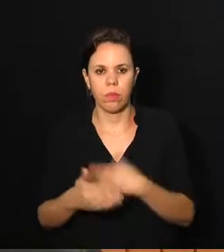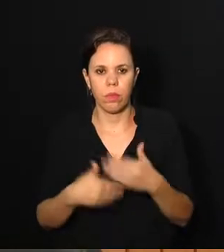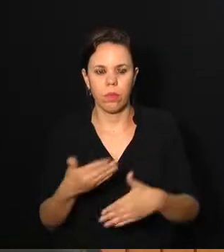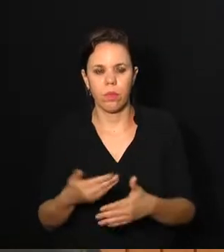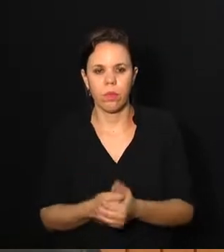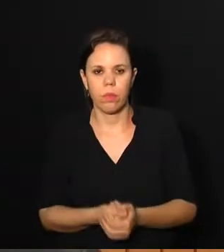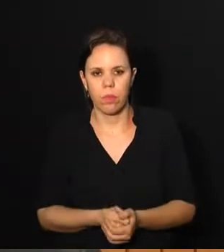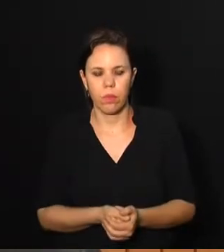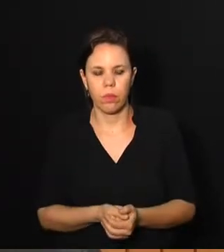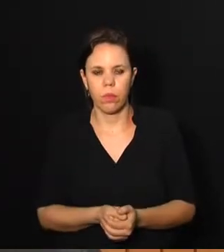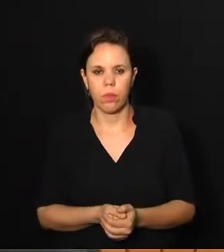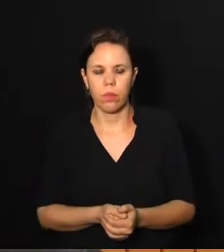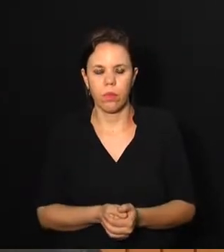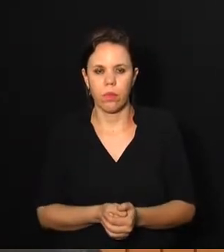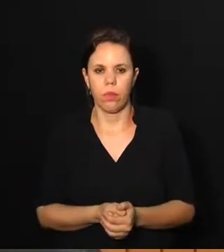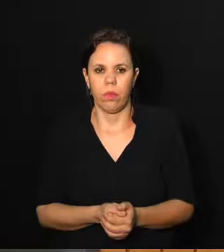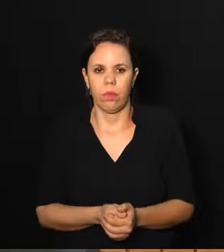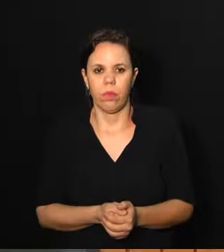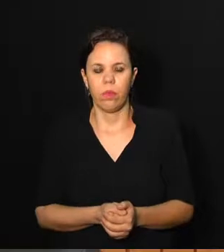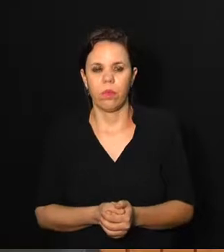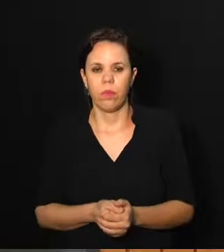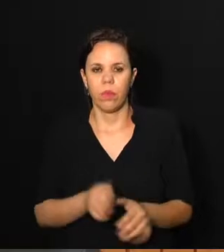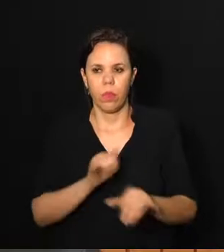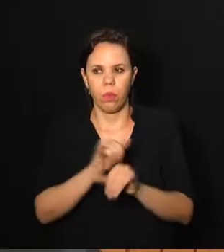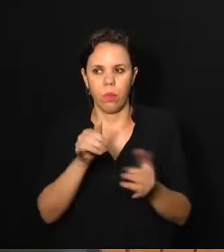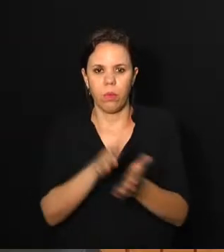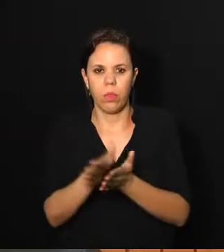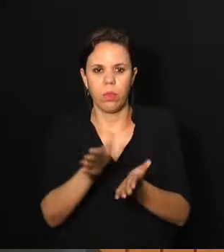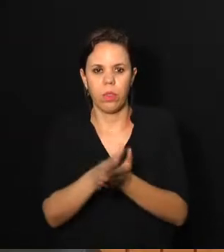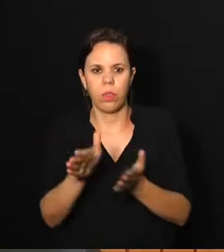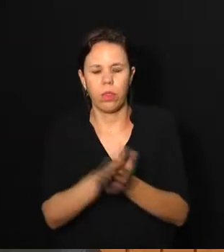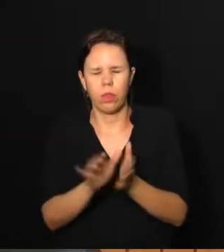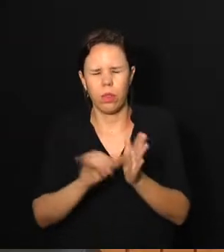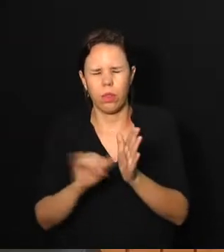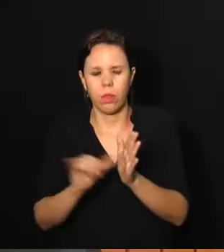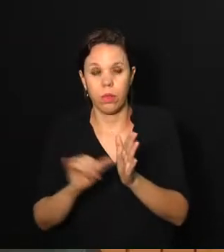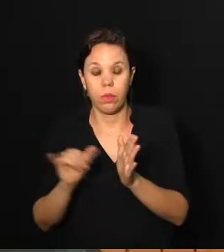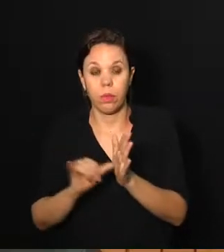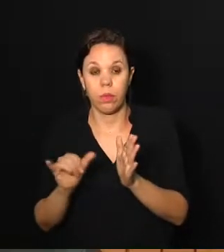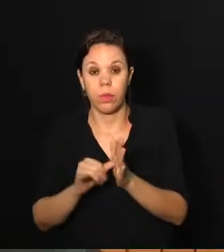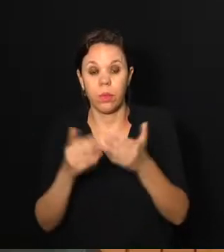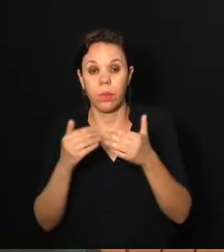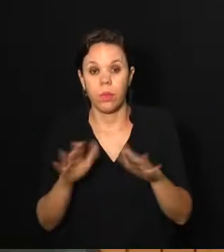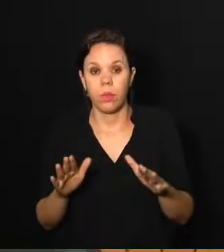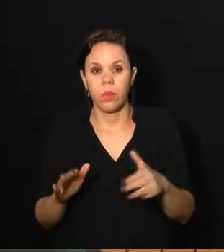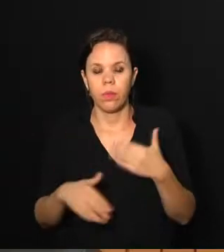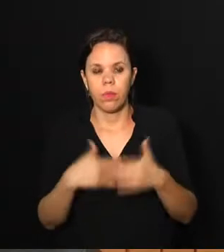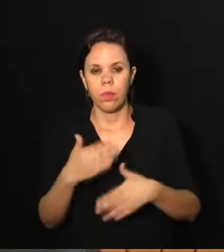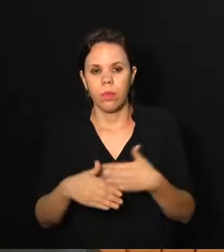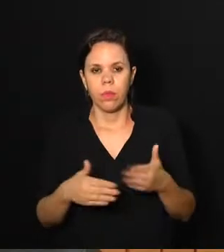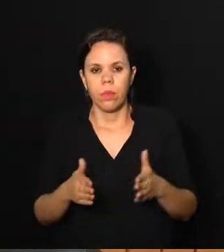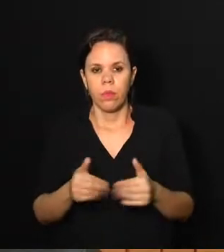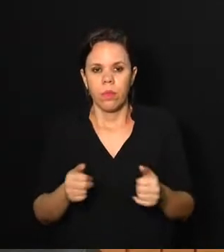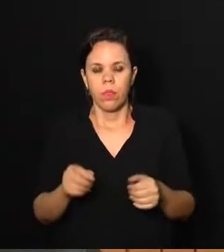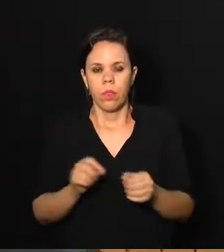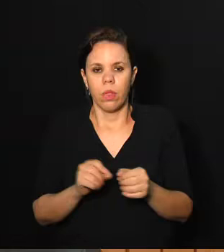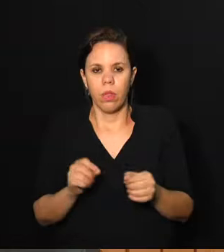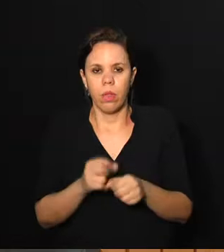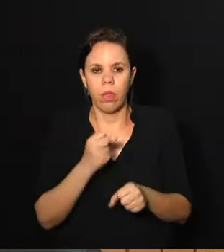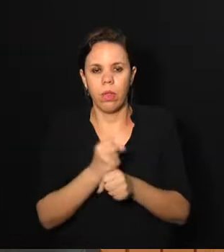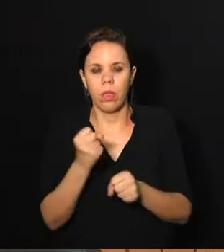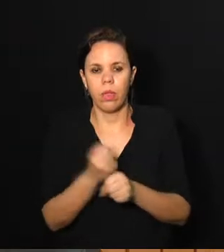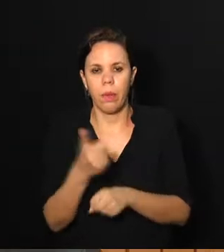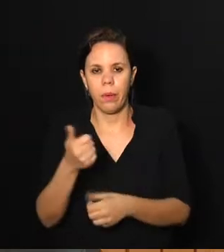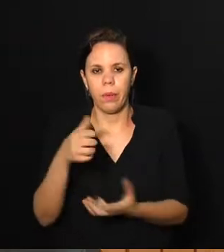processo licitatório, então a publicação do edital abrindo o processo licitatório para a construção dessa